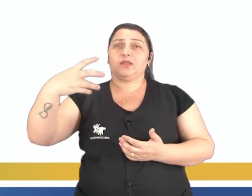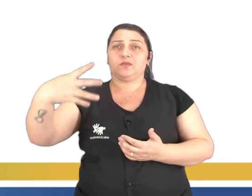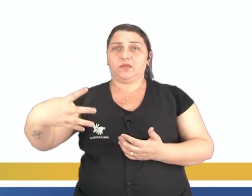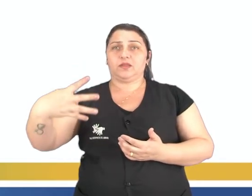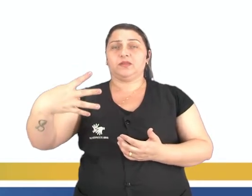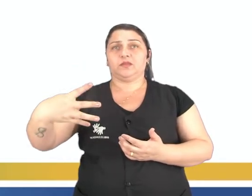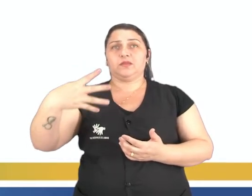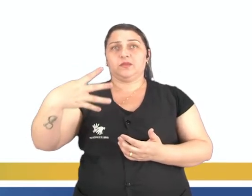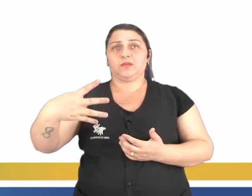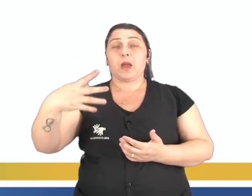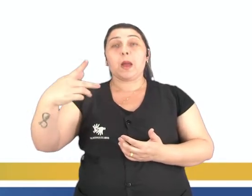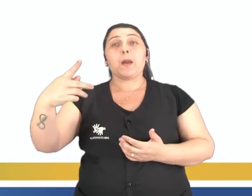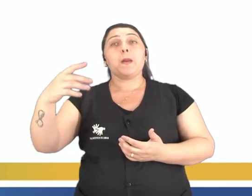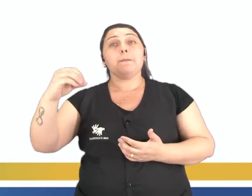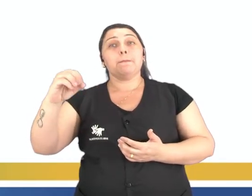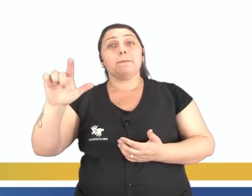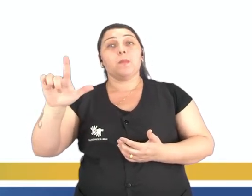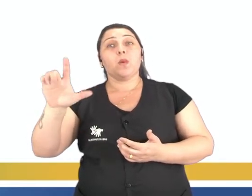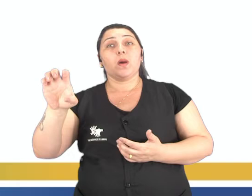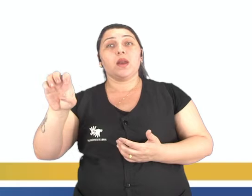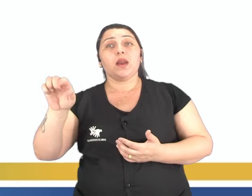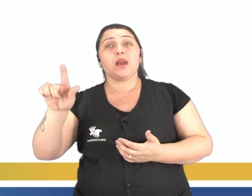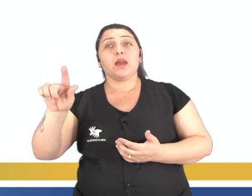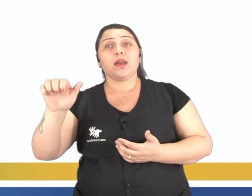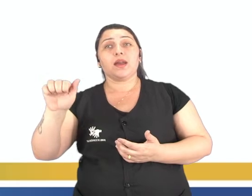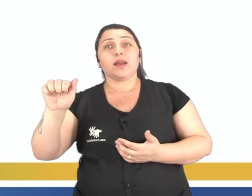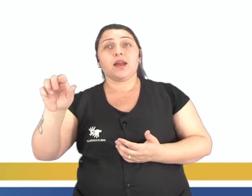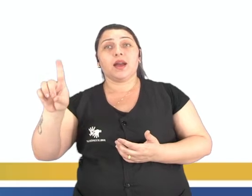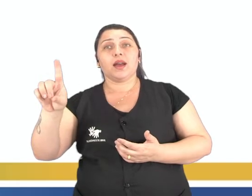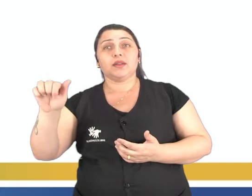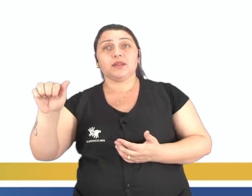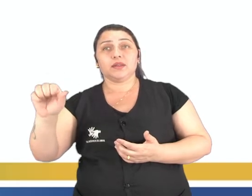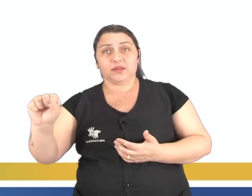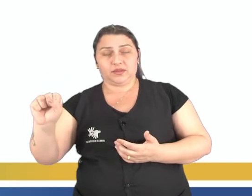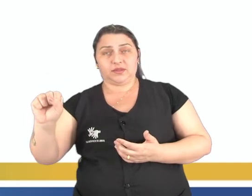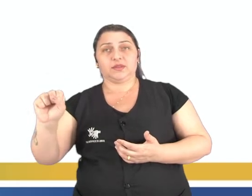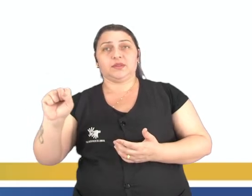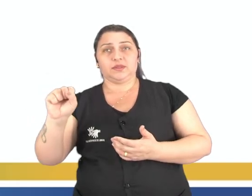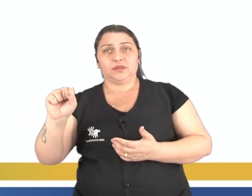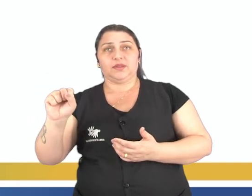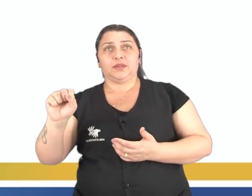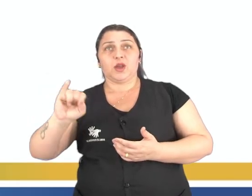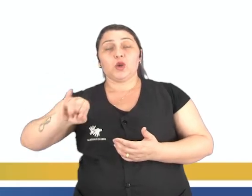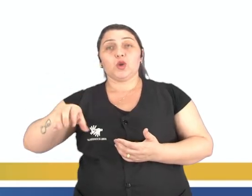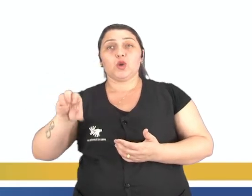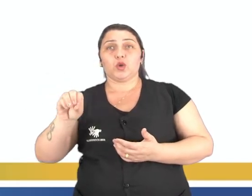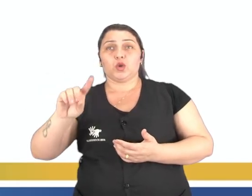para 40 é a mesma coisa que 1.016 dividido para 400, que dá